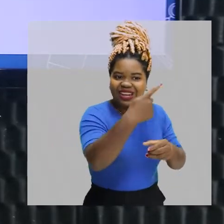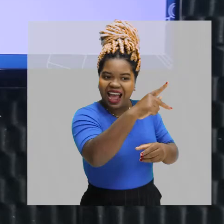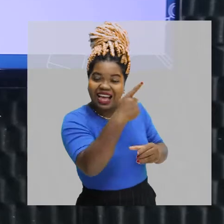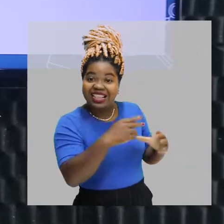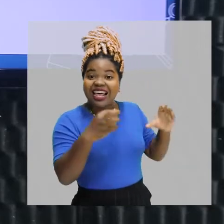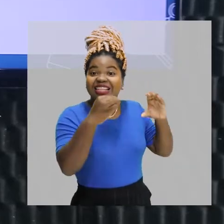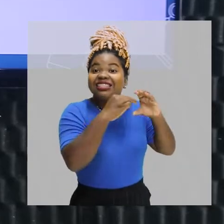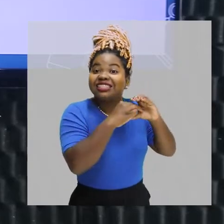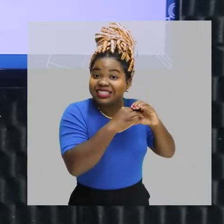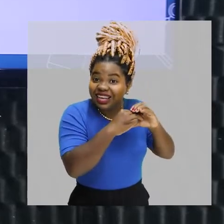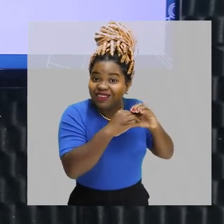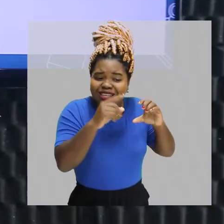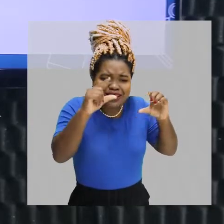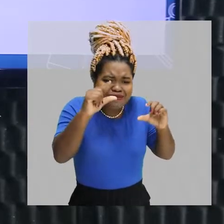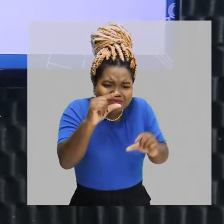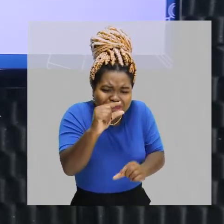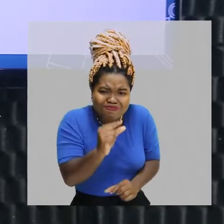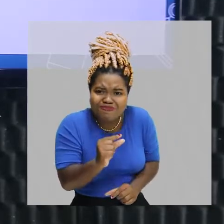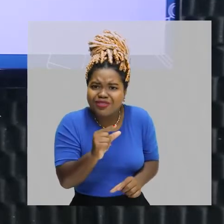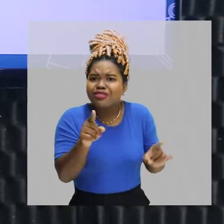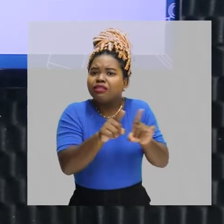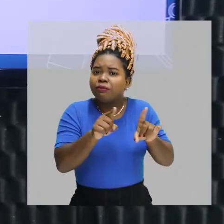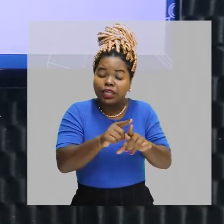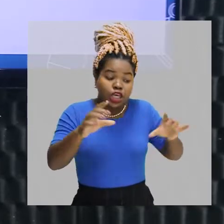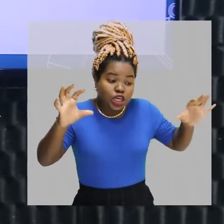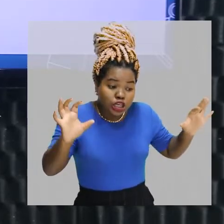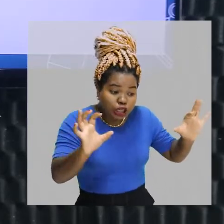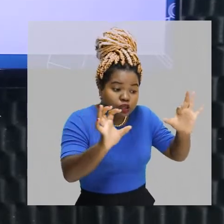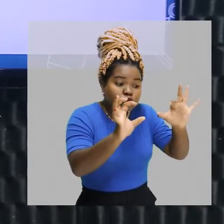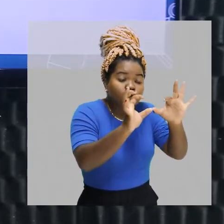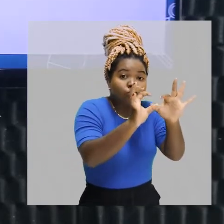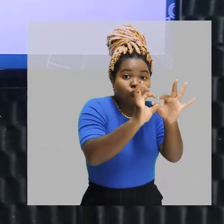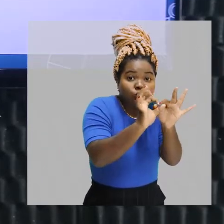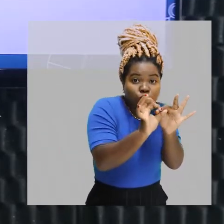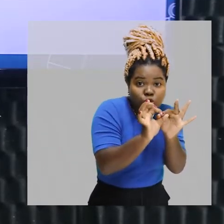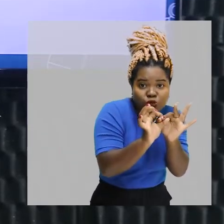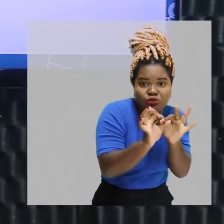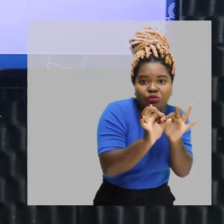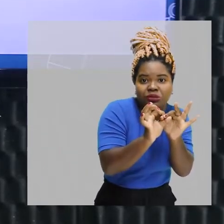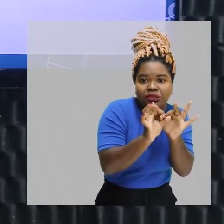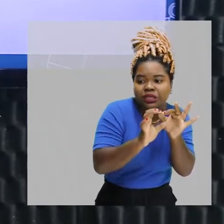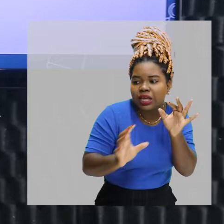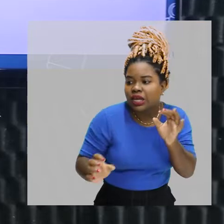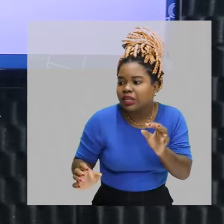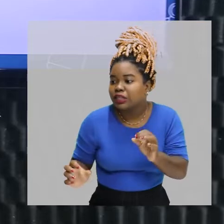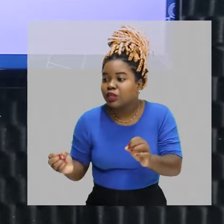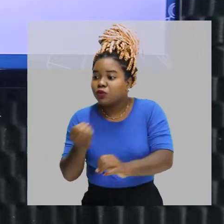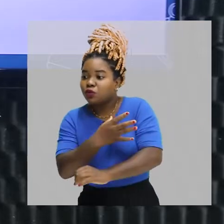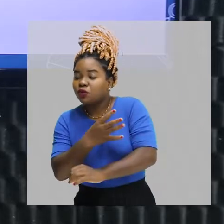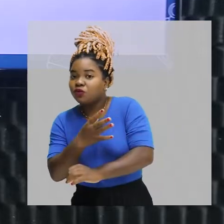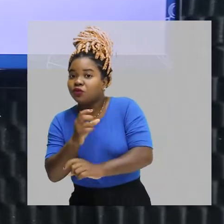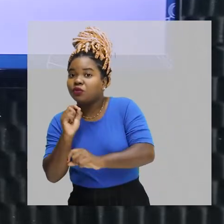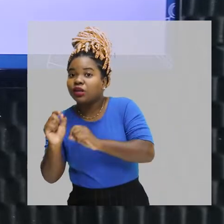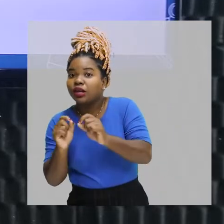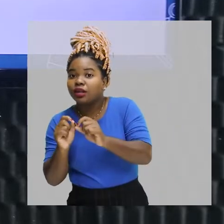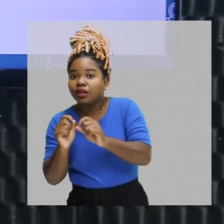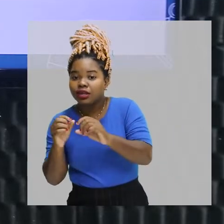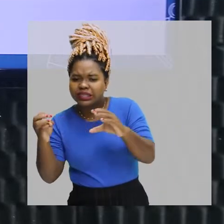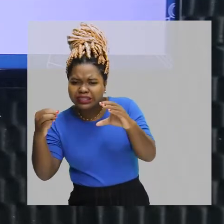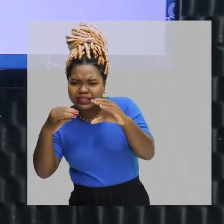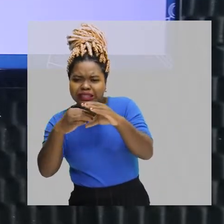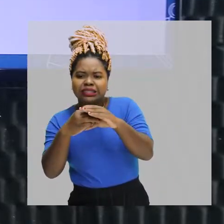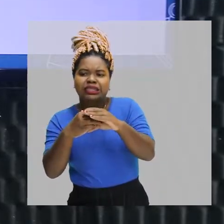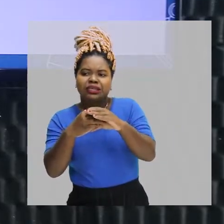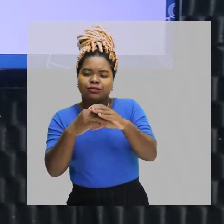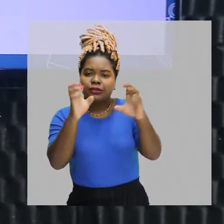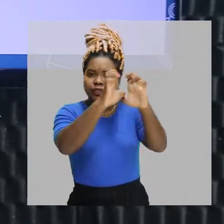estruturas menores que estão dentro da célula que juntas ali, essas estruturas menores vão compor essa célula. E essa célula juntas